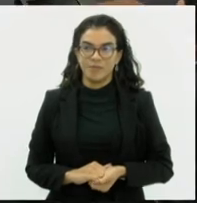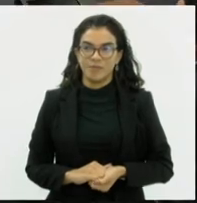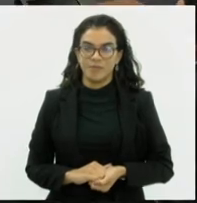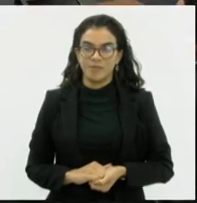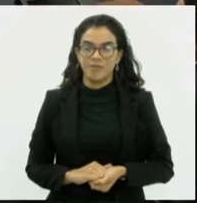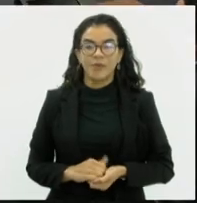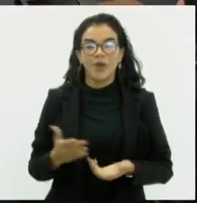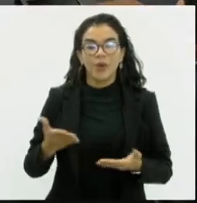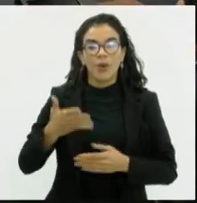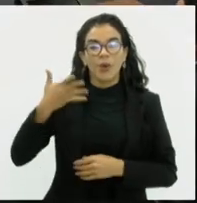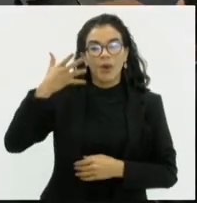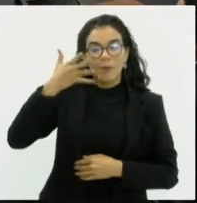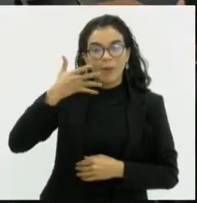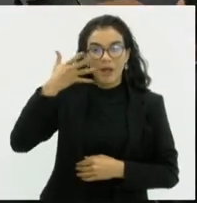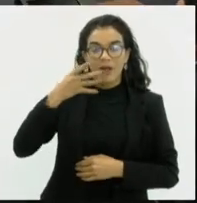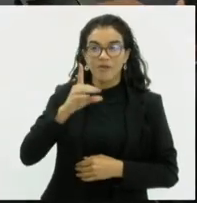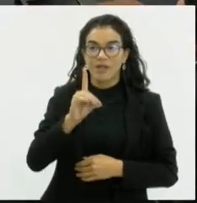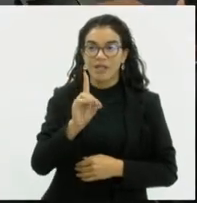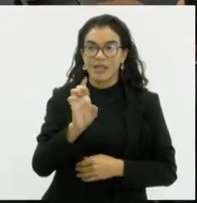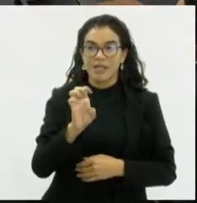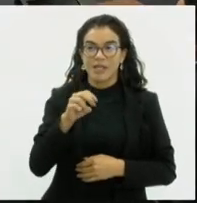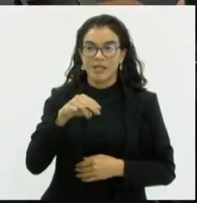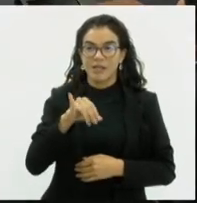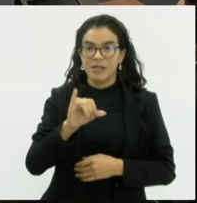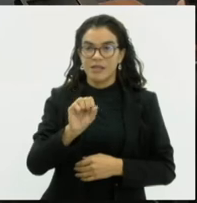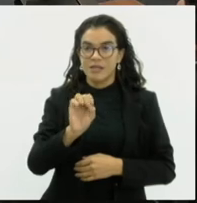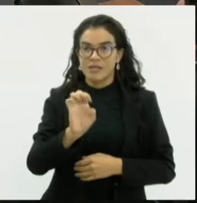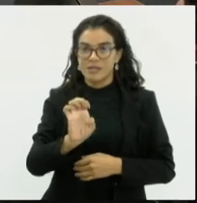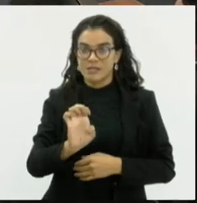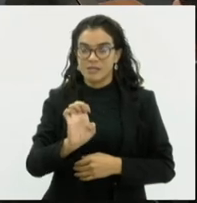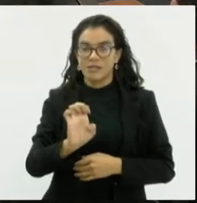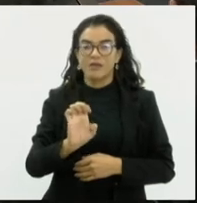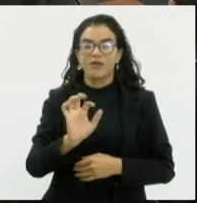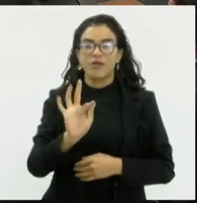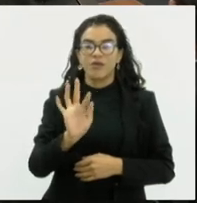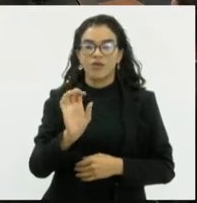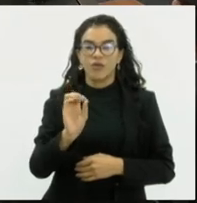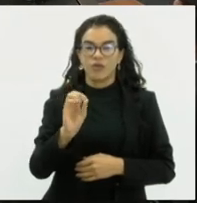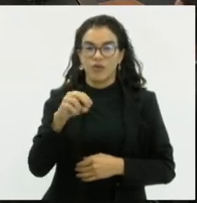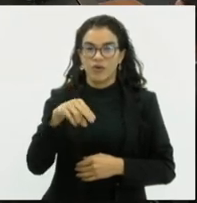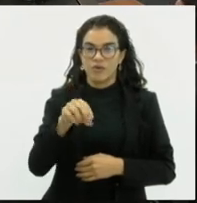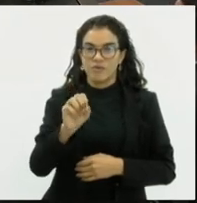Com a palavra, a senhora Denise Fonseca, de Jesus Aragão.